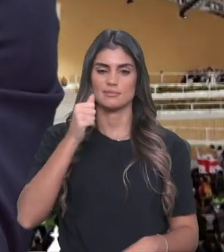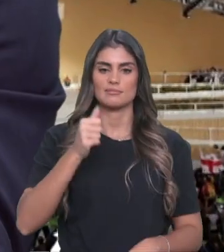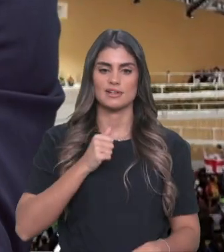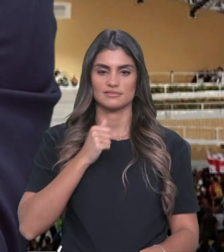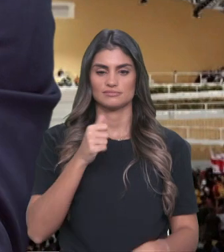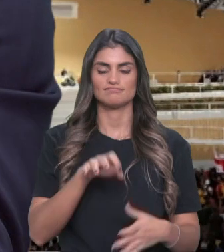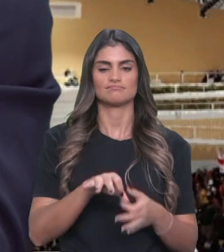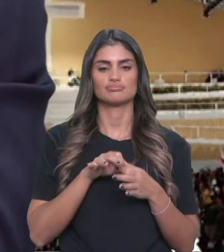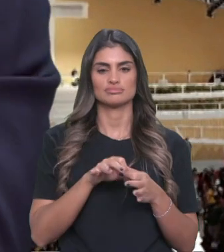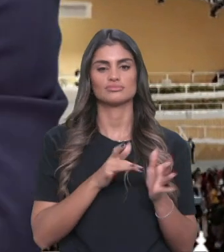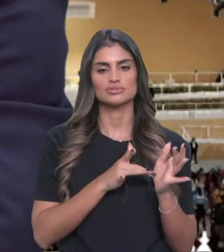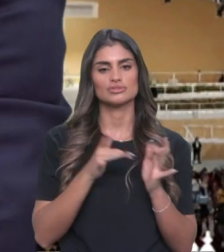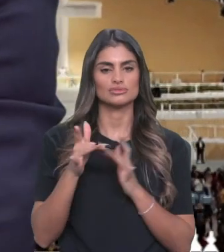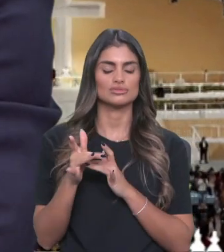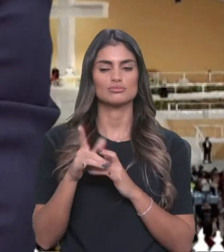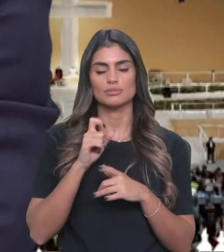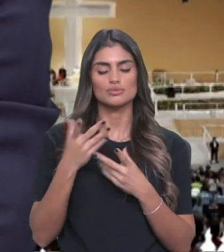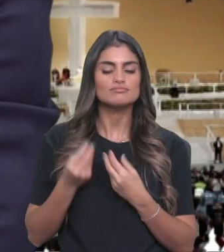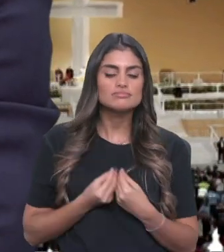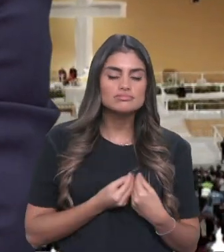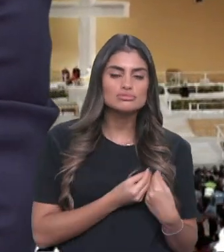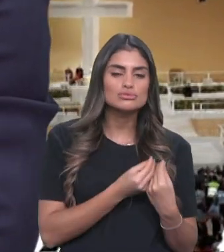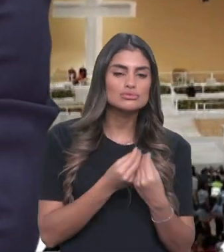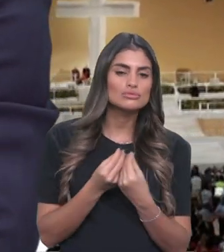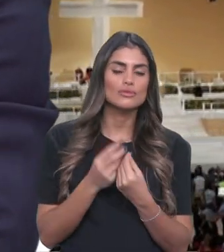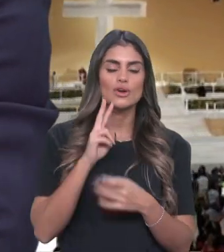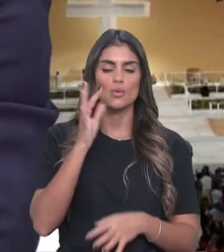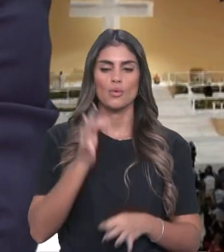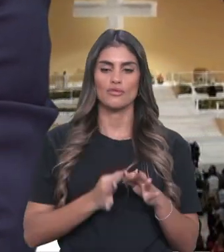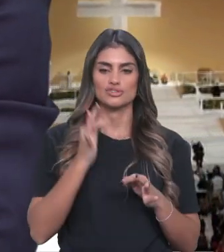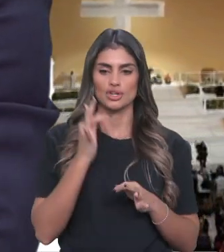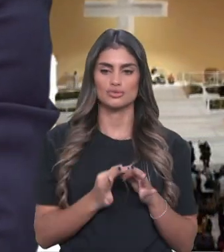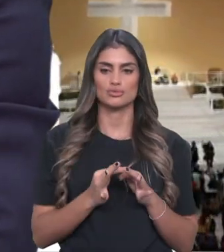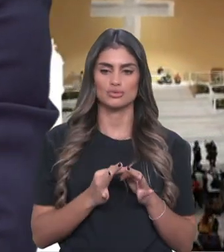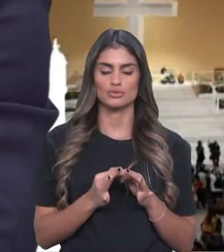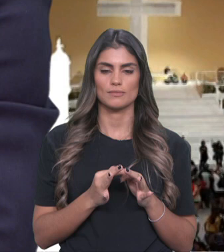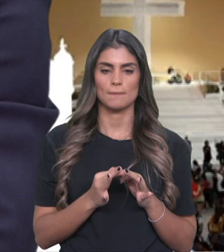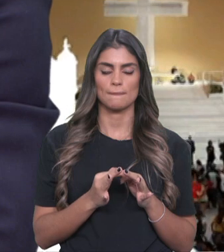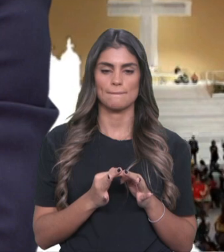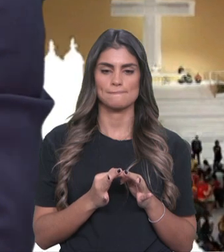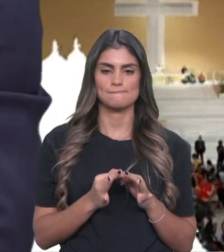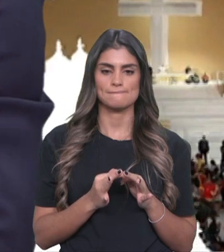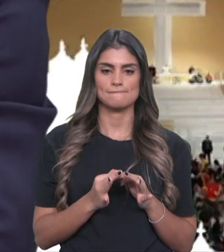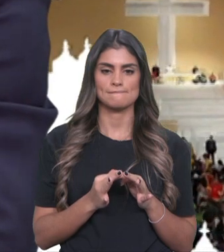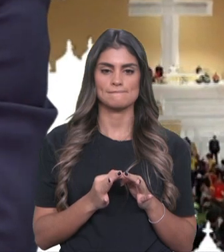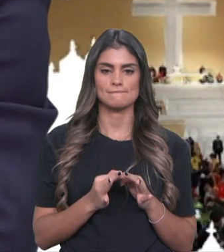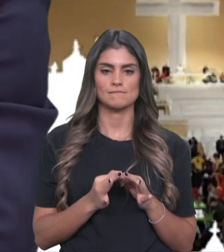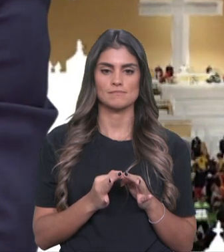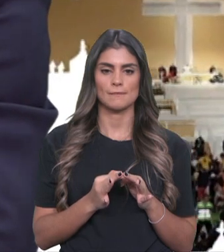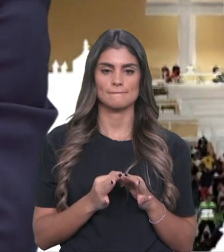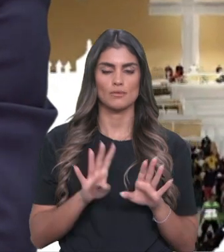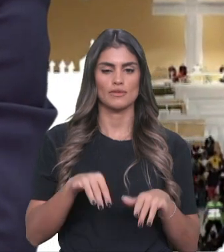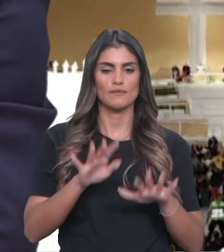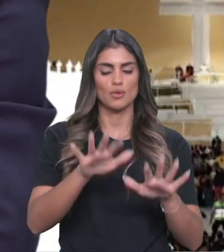e pudermos testemunhar conjuntamente esta grande celebração ali, no encerramento deste 5º